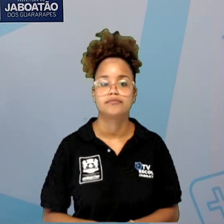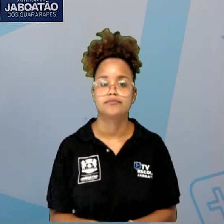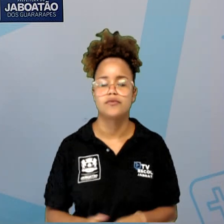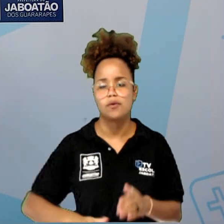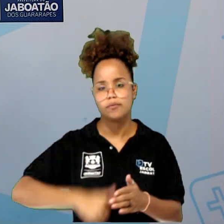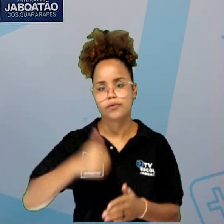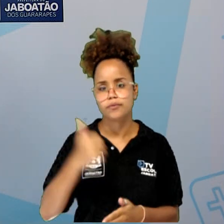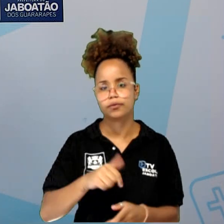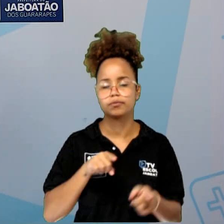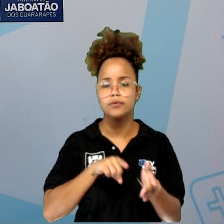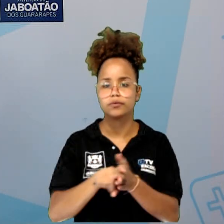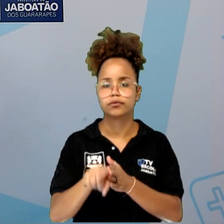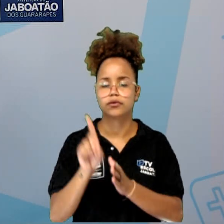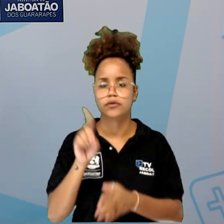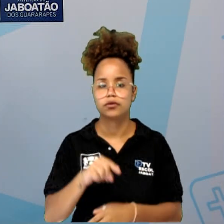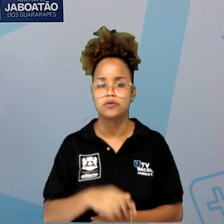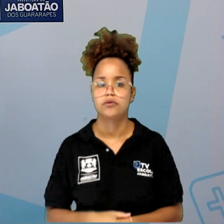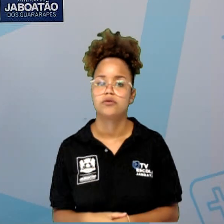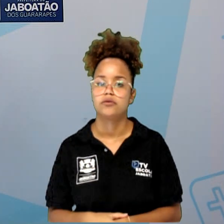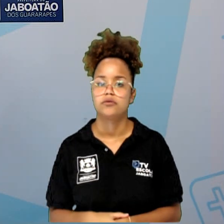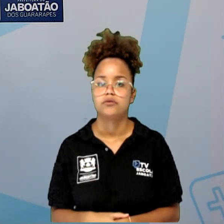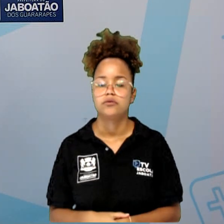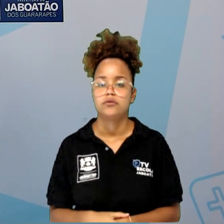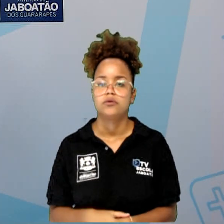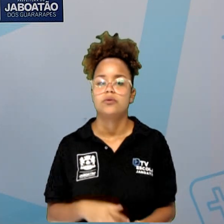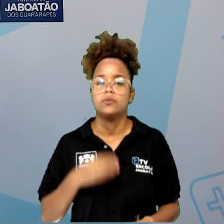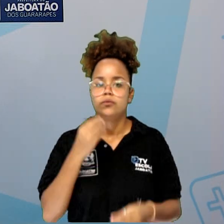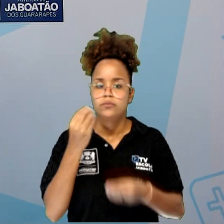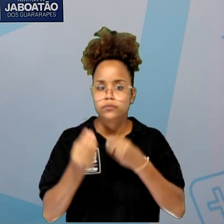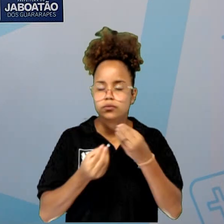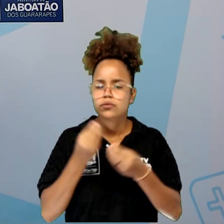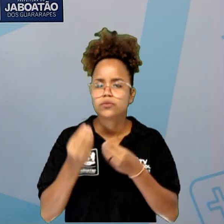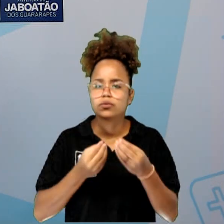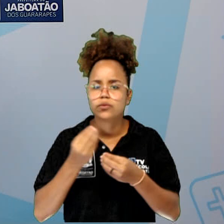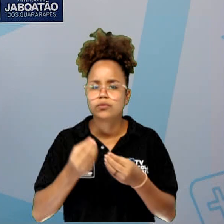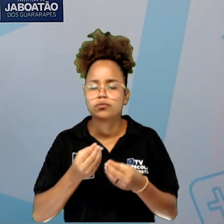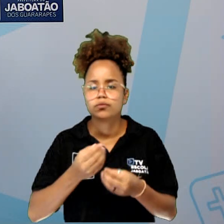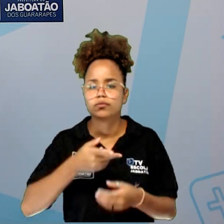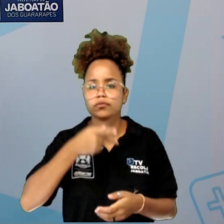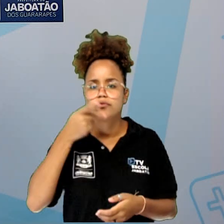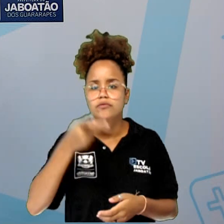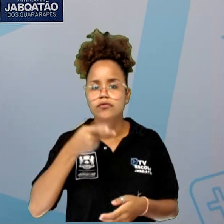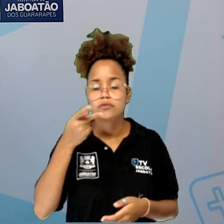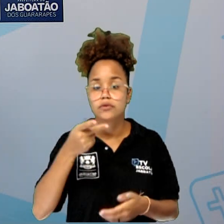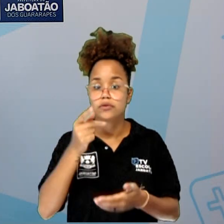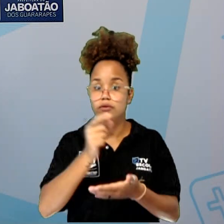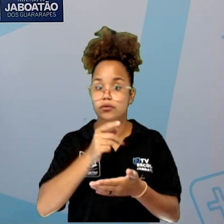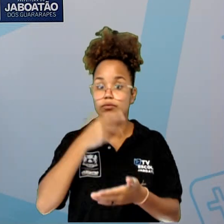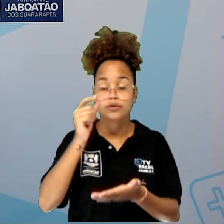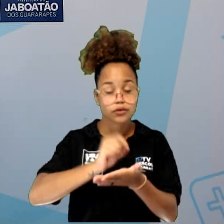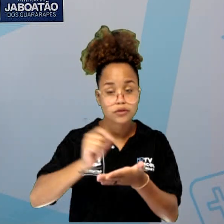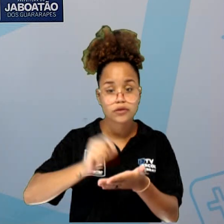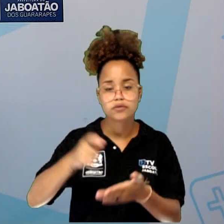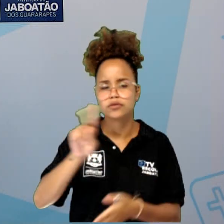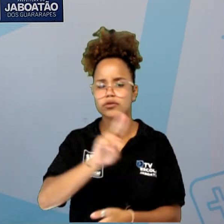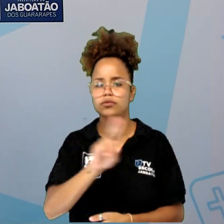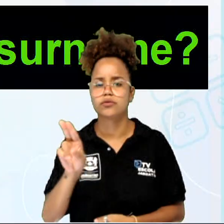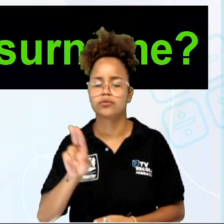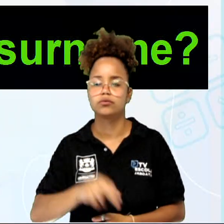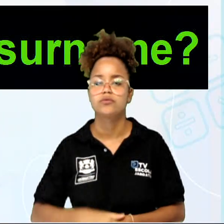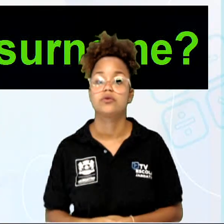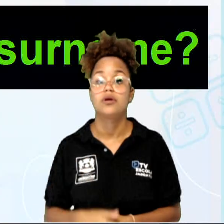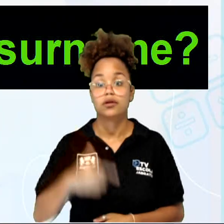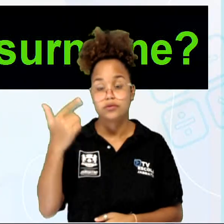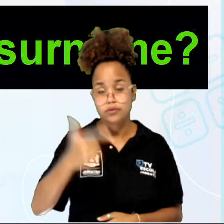primeira pergunta é, how do you spell your name? E a segunda, how do you